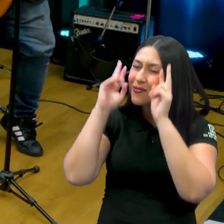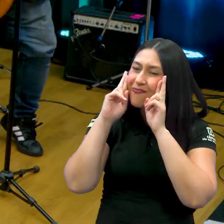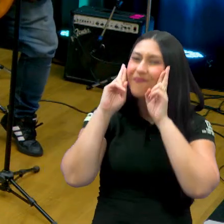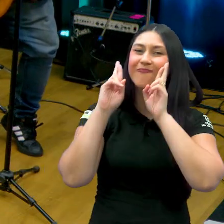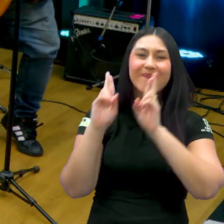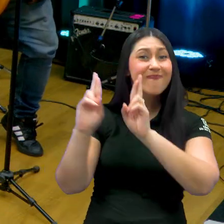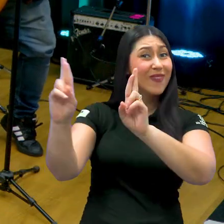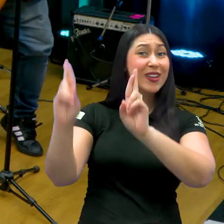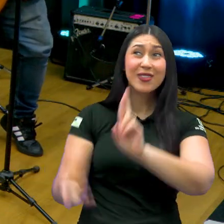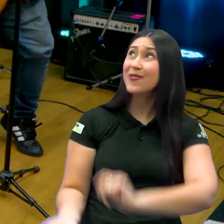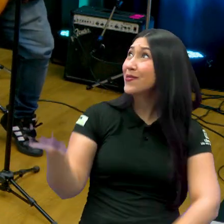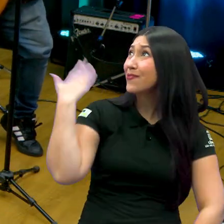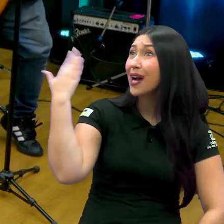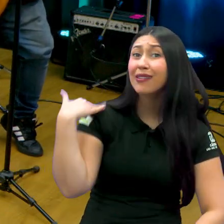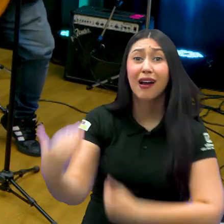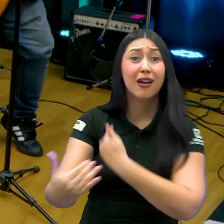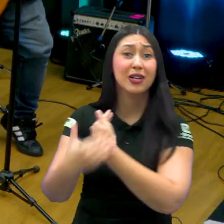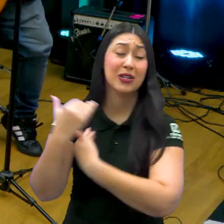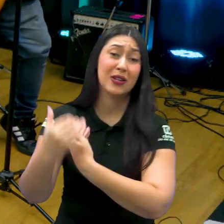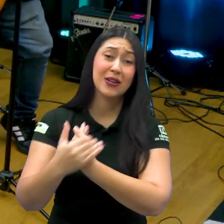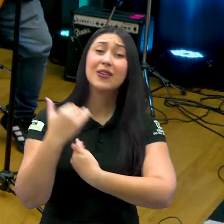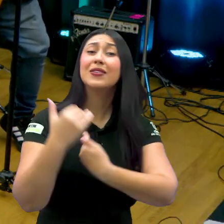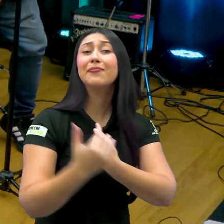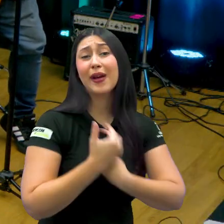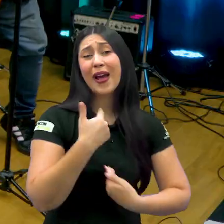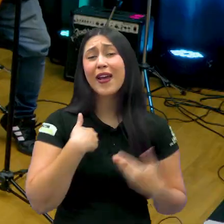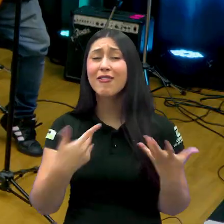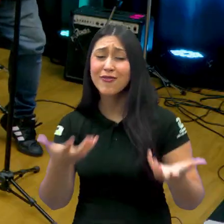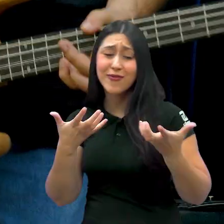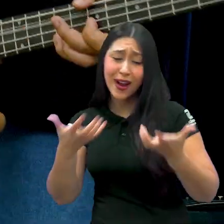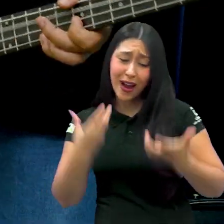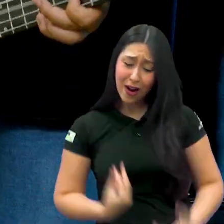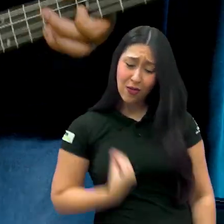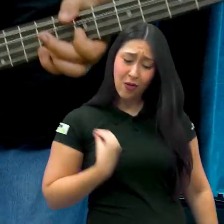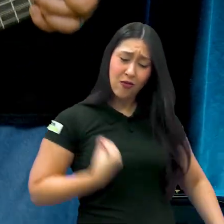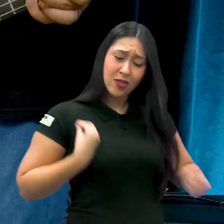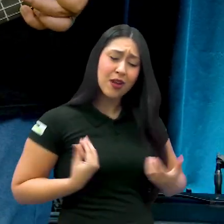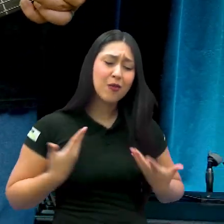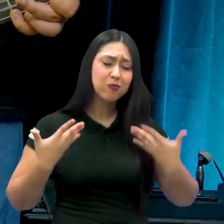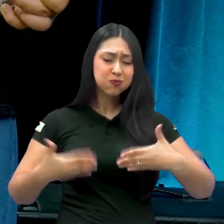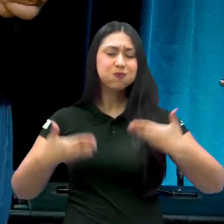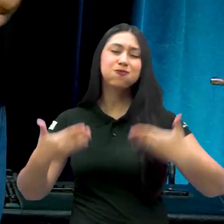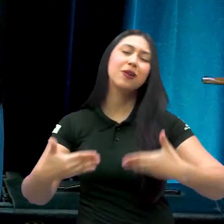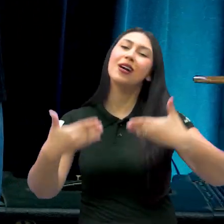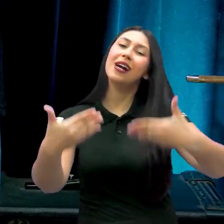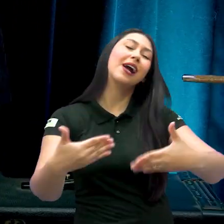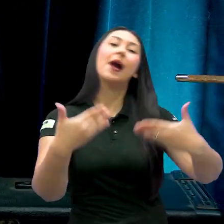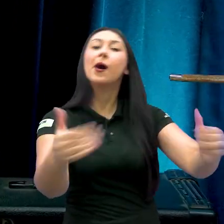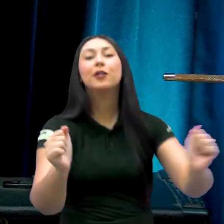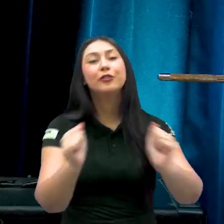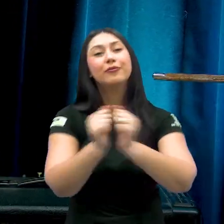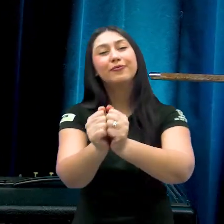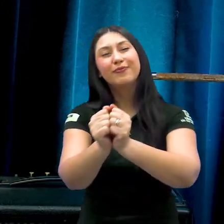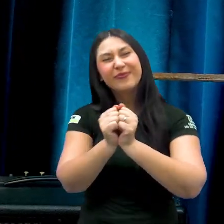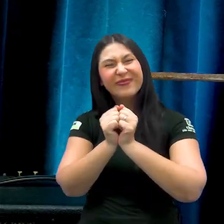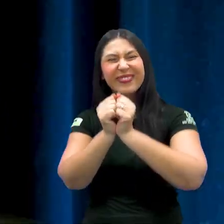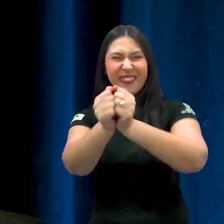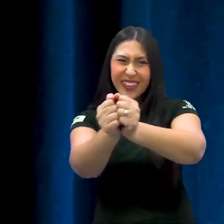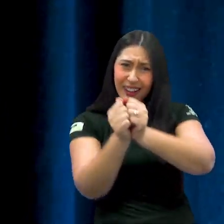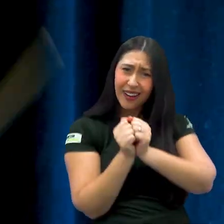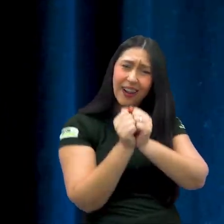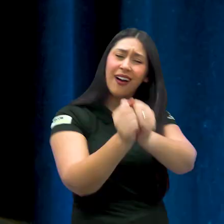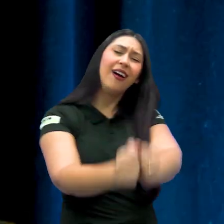gente ouviu naquela noite. Só quero viver a vida assim,